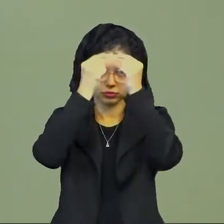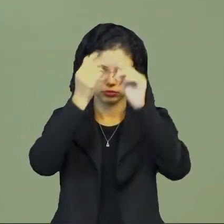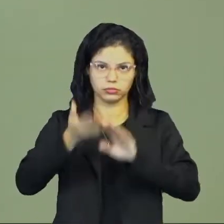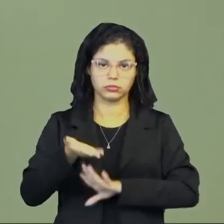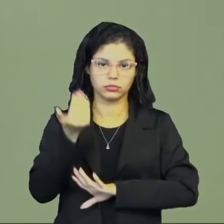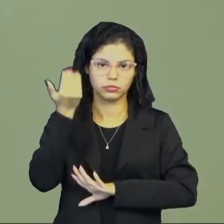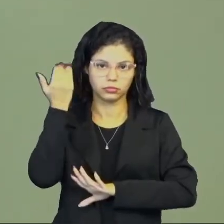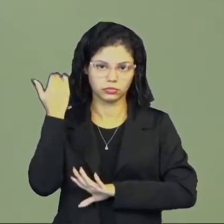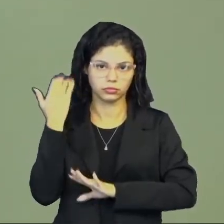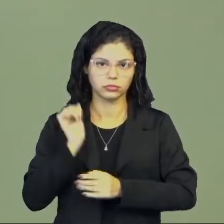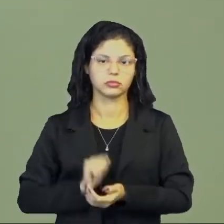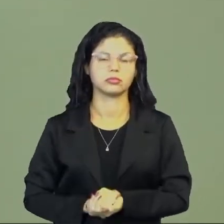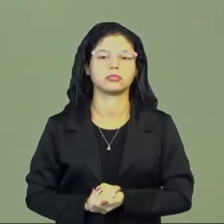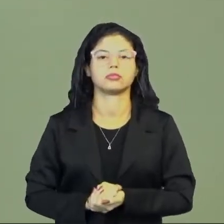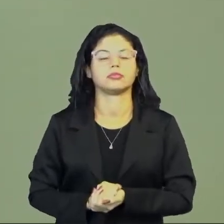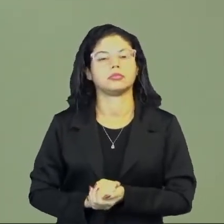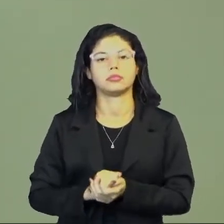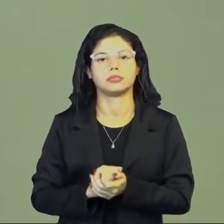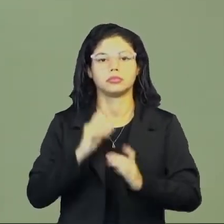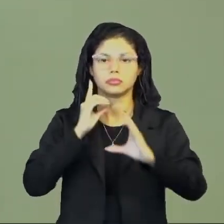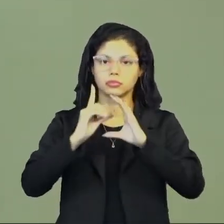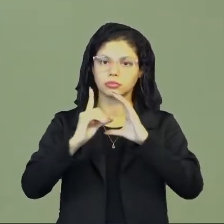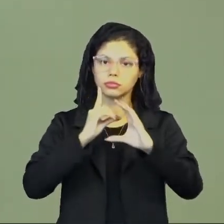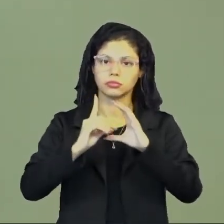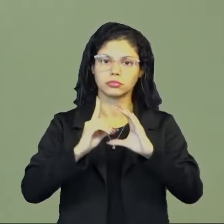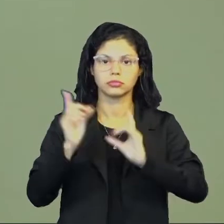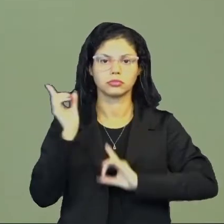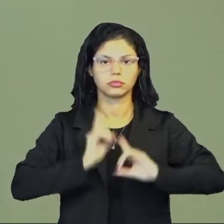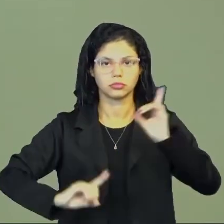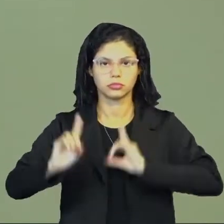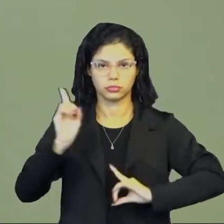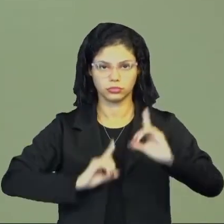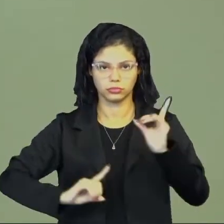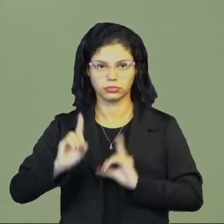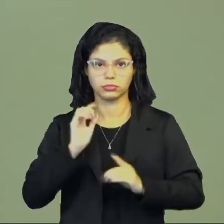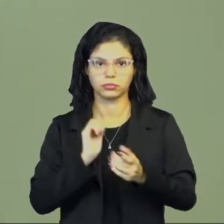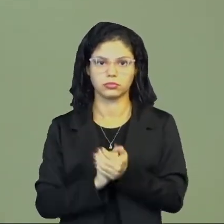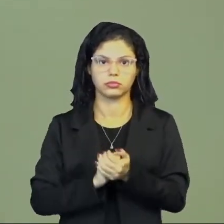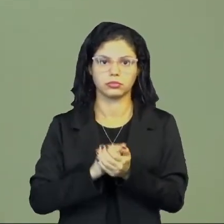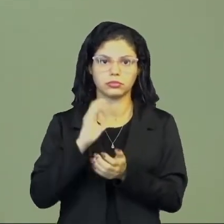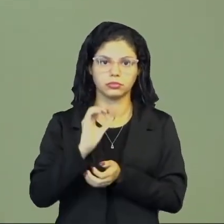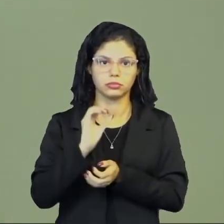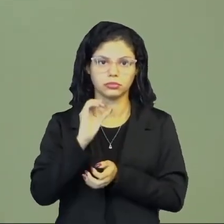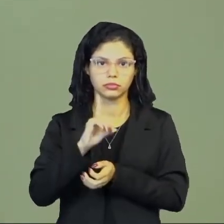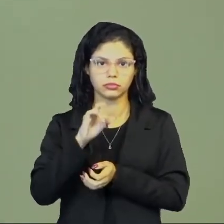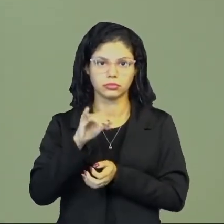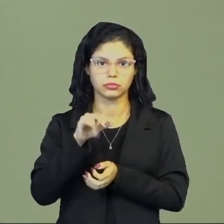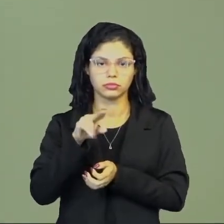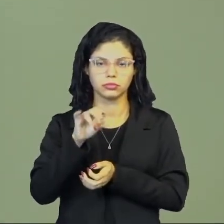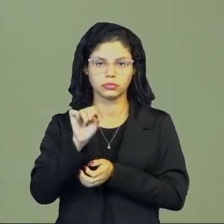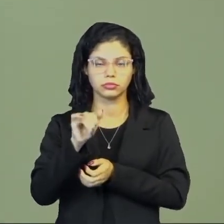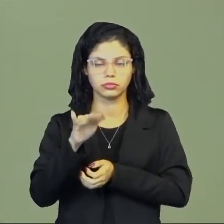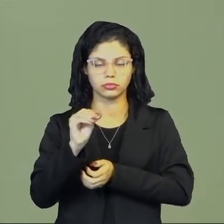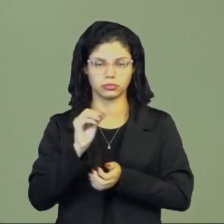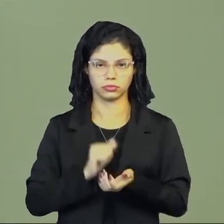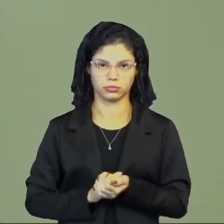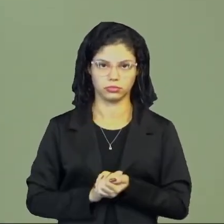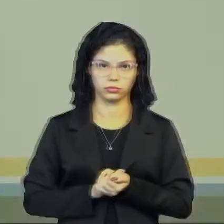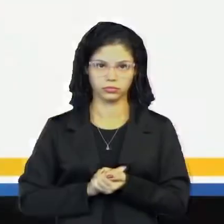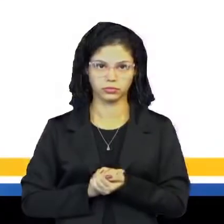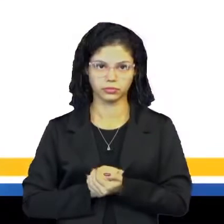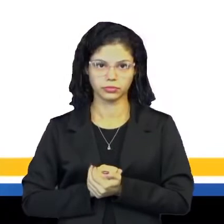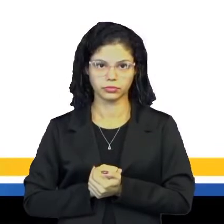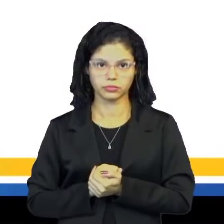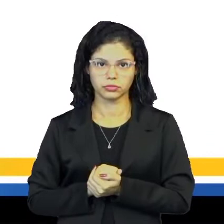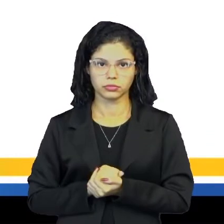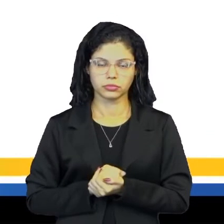Antiga, nesses cultos aí do deus, voltado ao deus Dionísio. Vamos entender um pouquinho mais à frente,